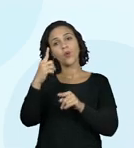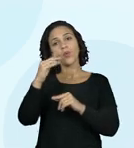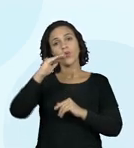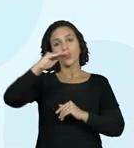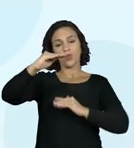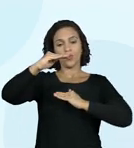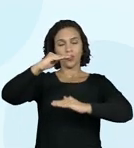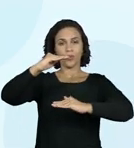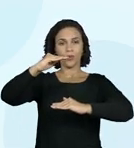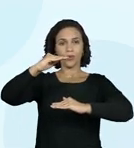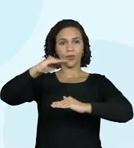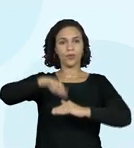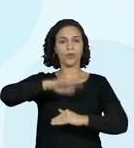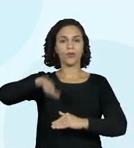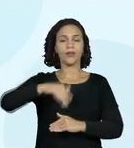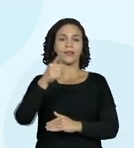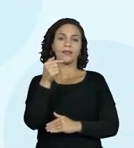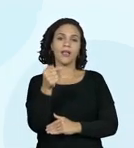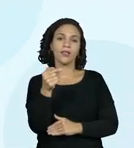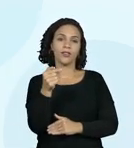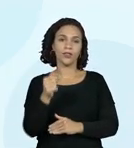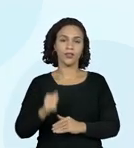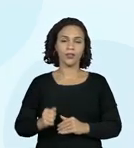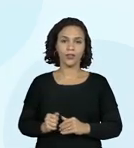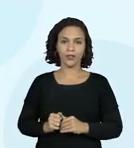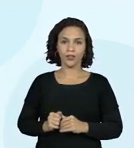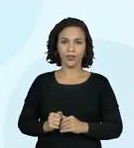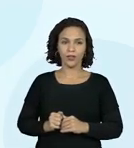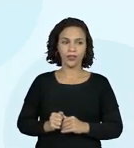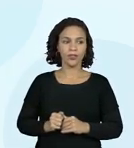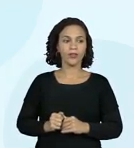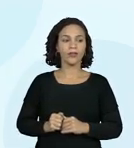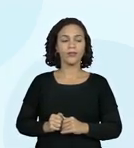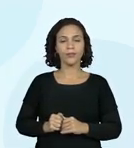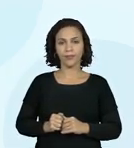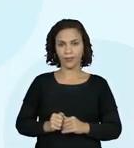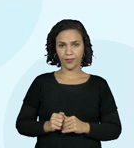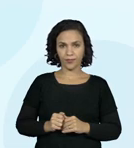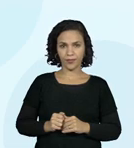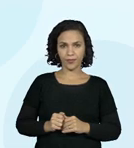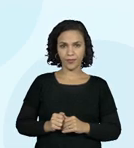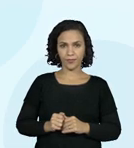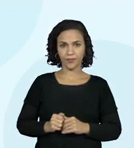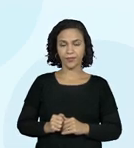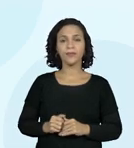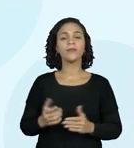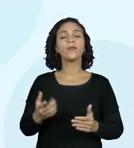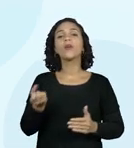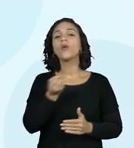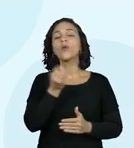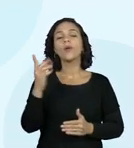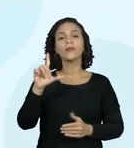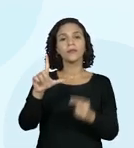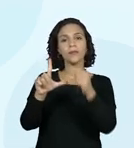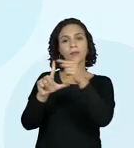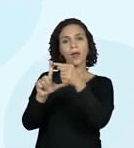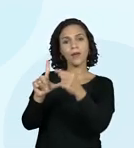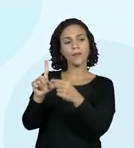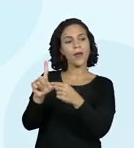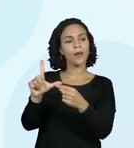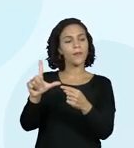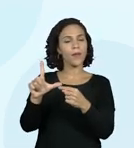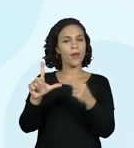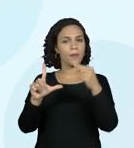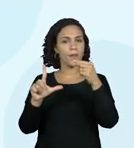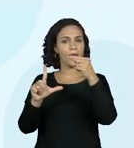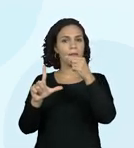tenho 7. Perfeito? E quantos vértices eu tenho, turma? Ora,